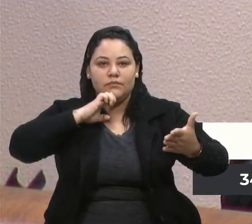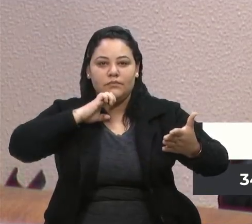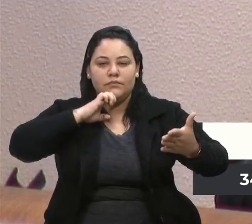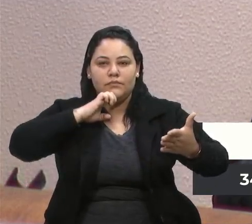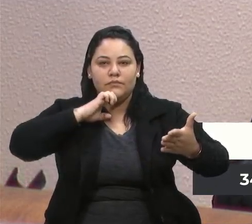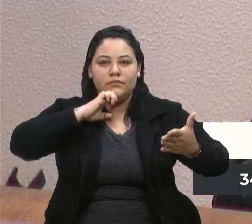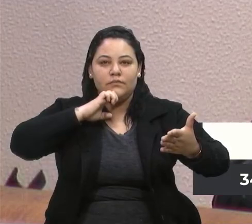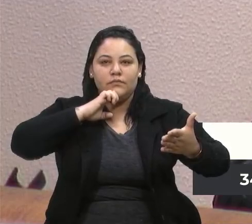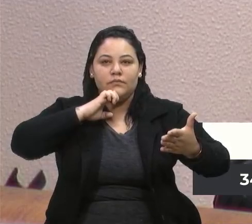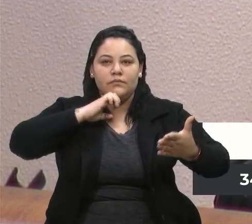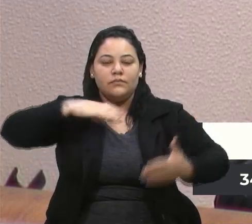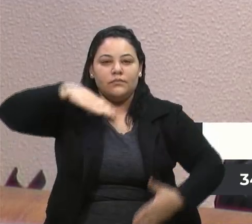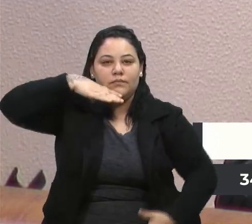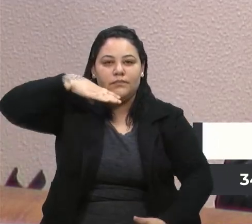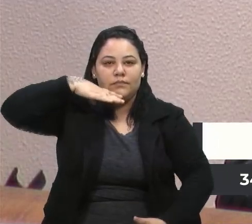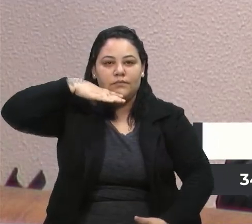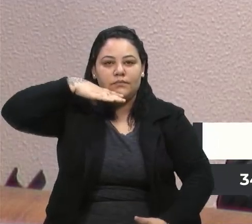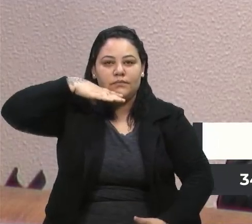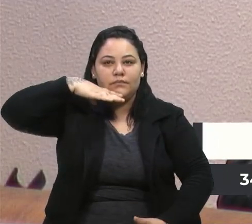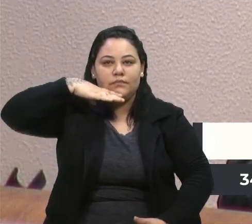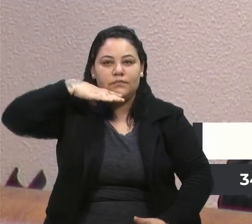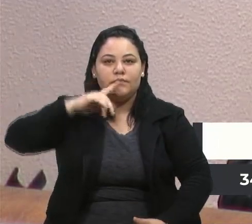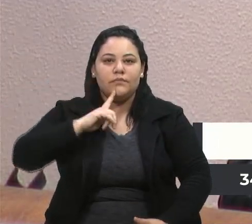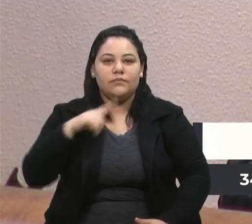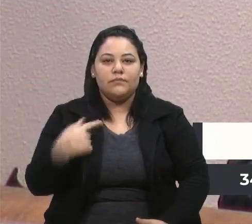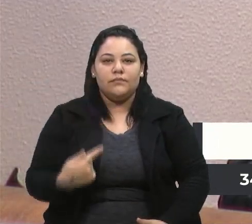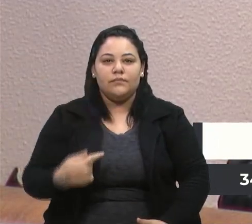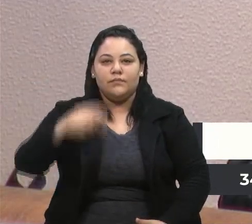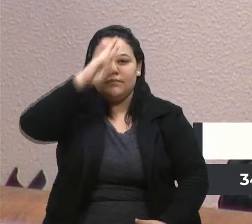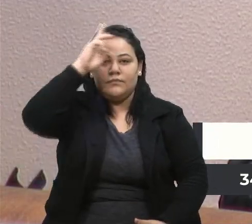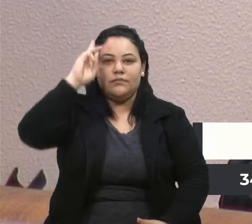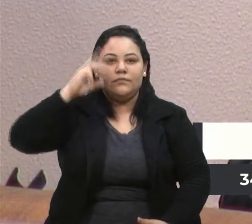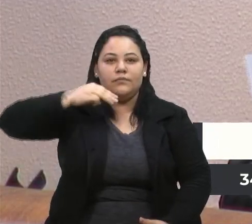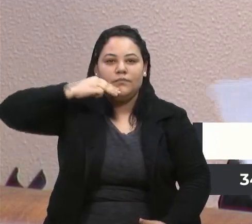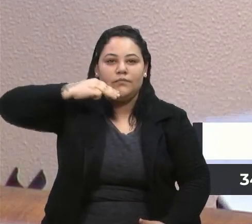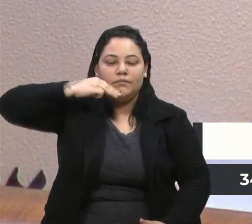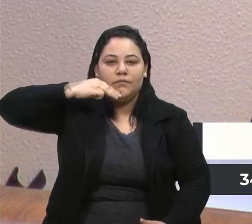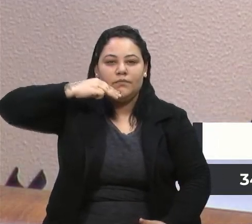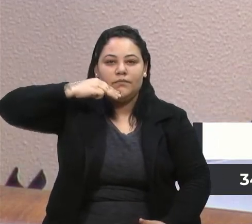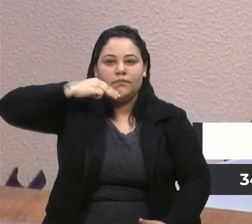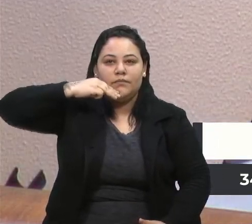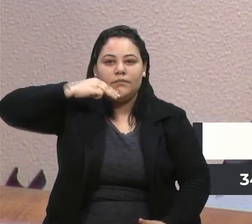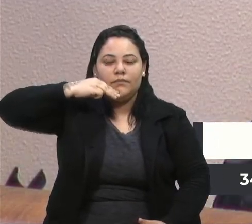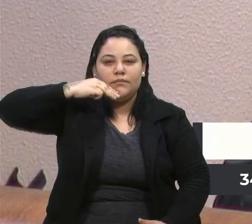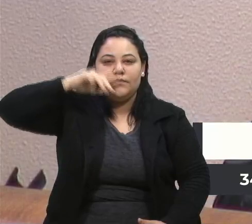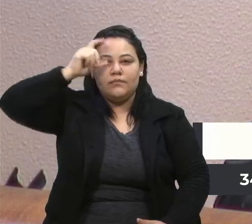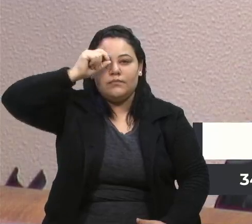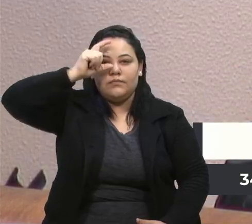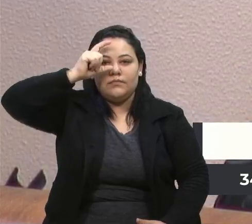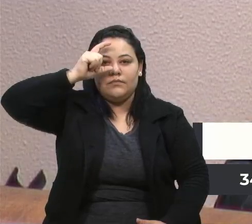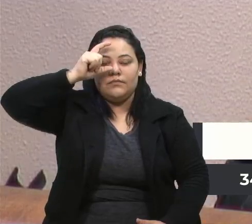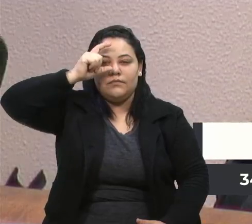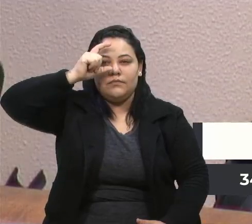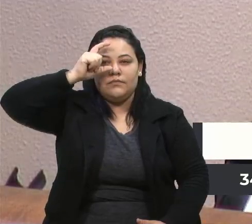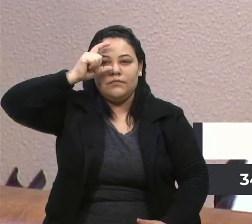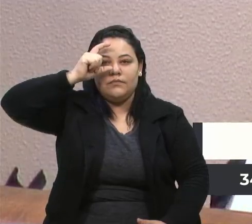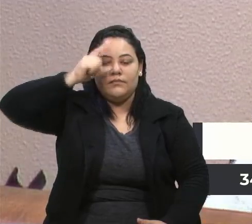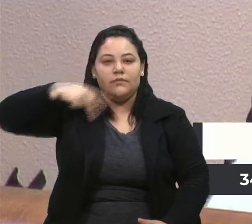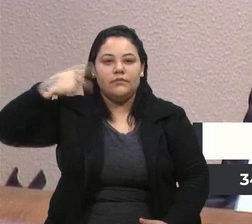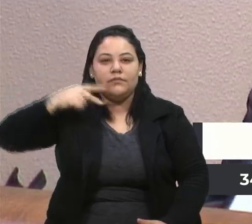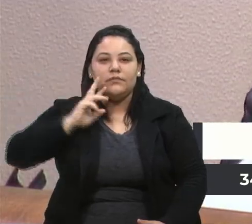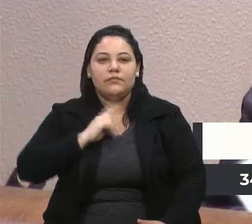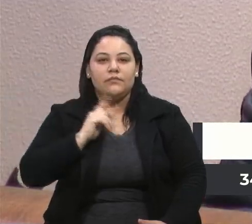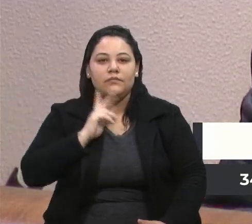Bortoluz, vereador Gladys Frisso, vereador Juliano Valim, vereador Marisol Santos, vereador Maurício Scalco, vereador